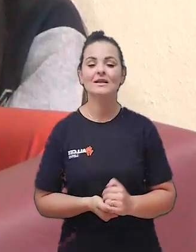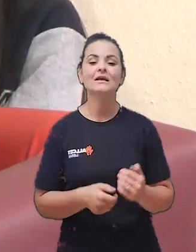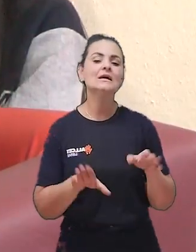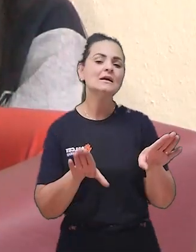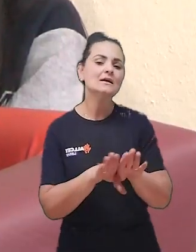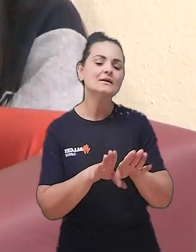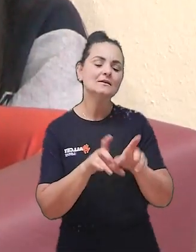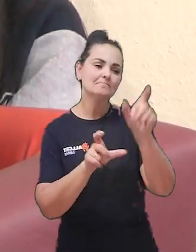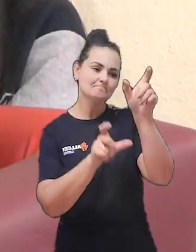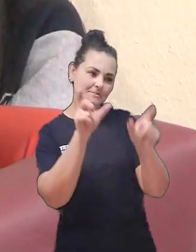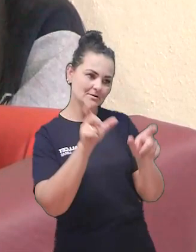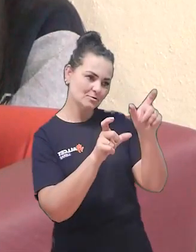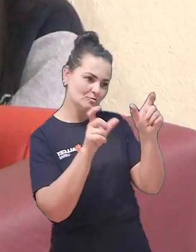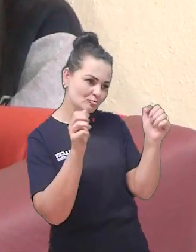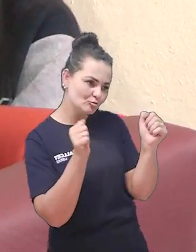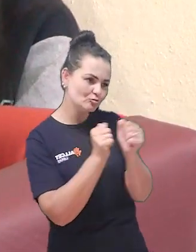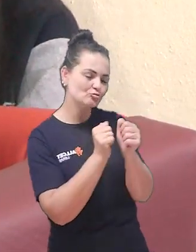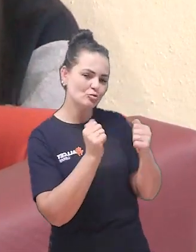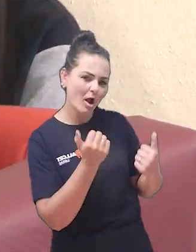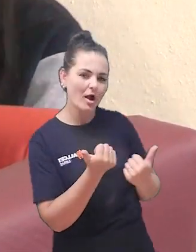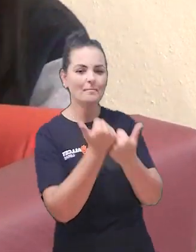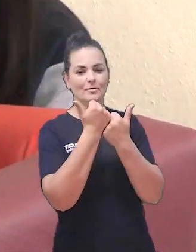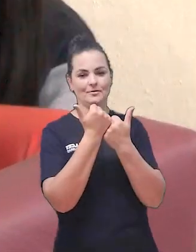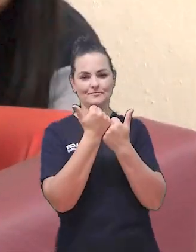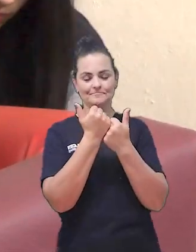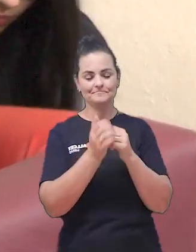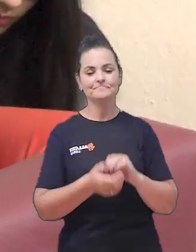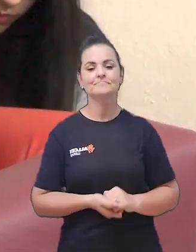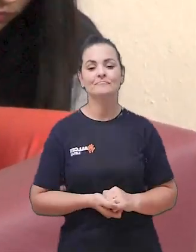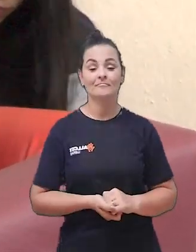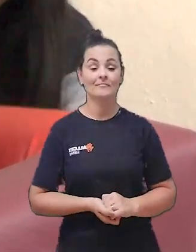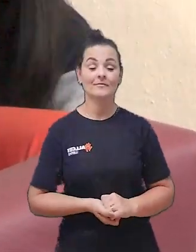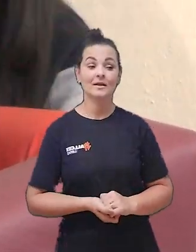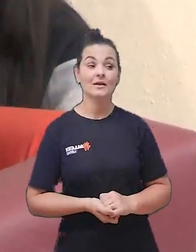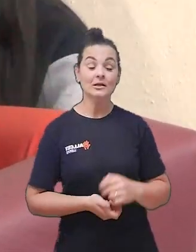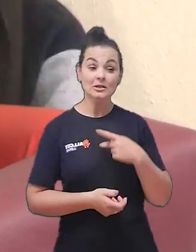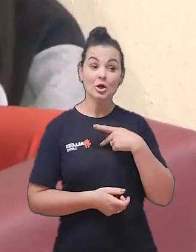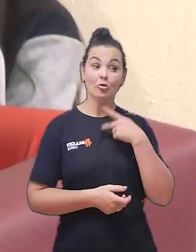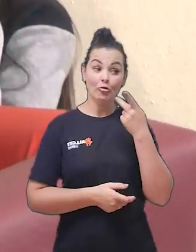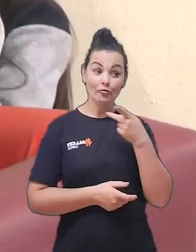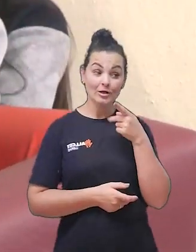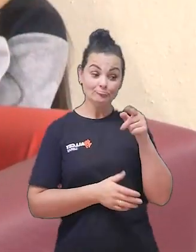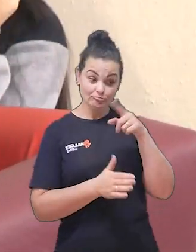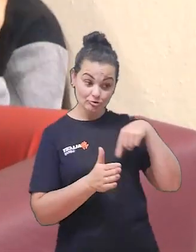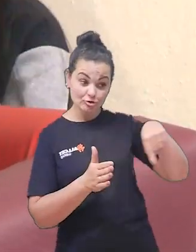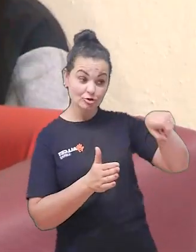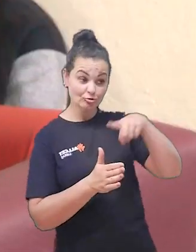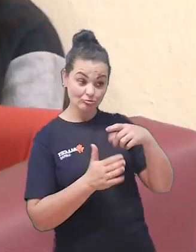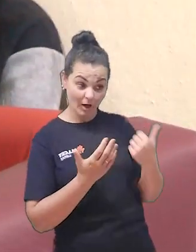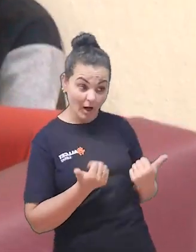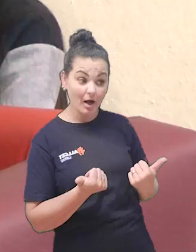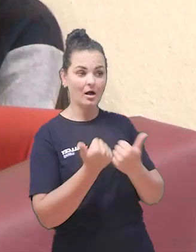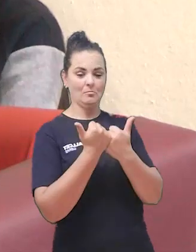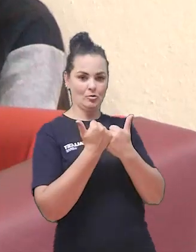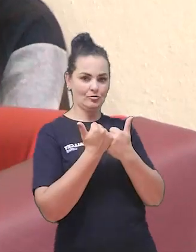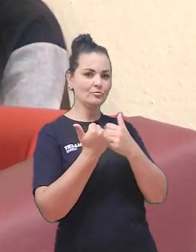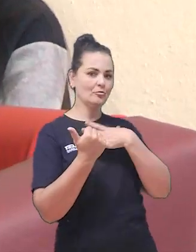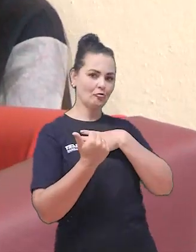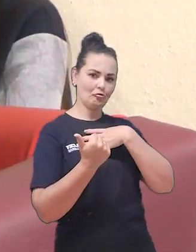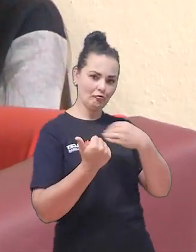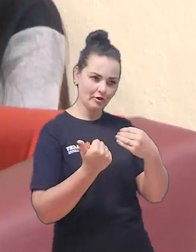que vieram comigo também, né? Aí eu disse para o Jonathan, vamos fazer assim então. Se vocês me apoiam, se eu tenho o apoio de